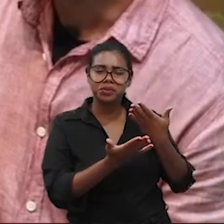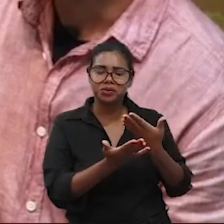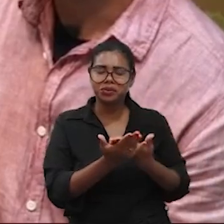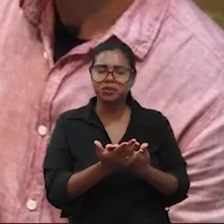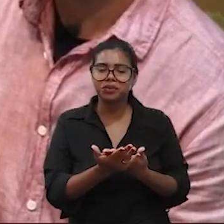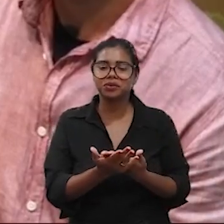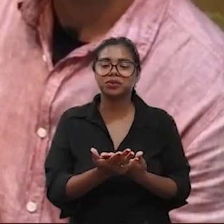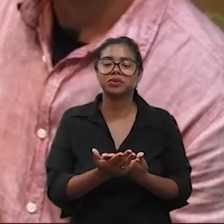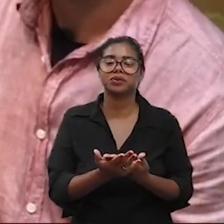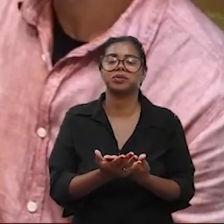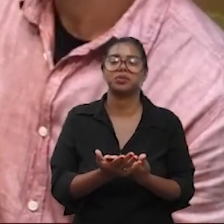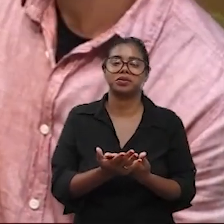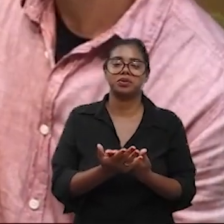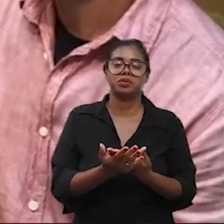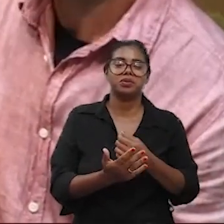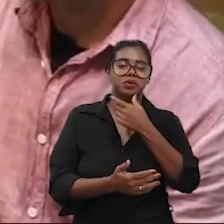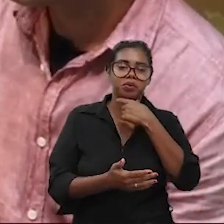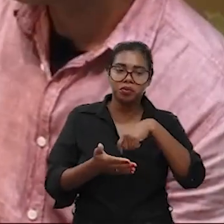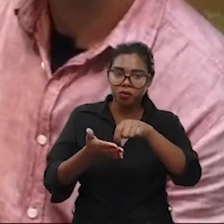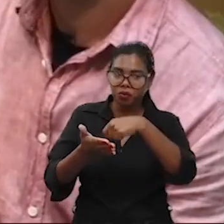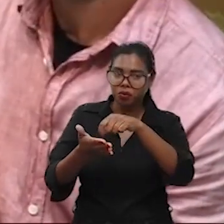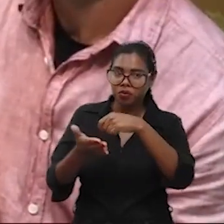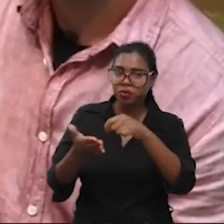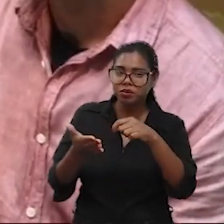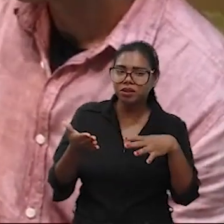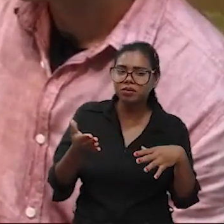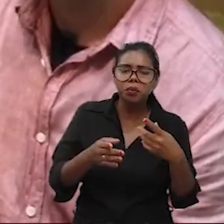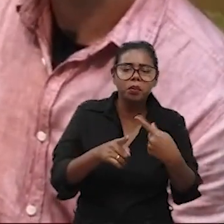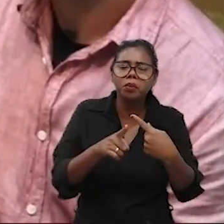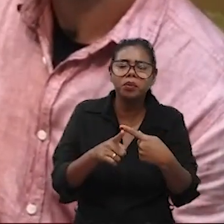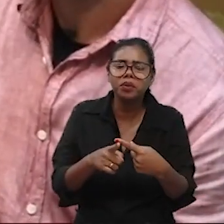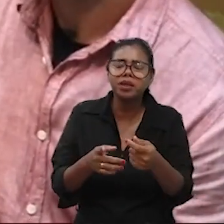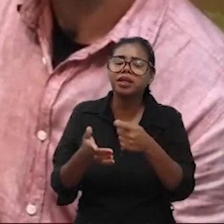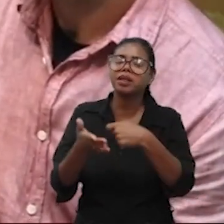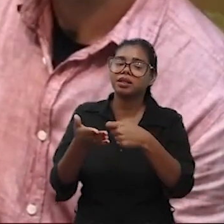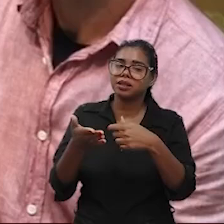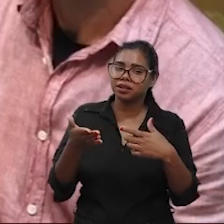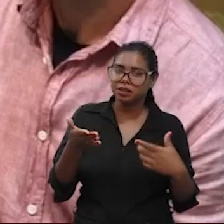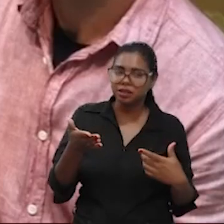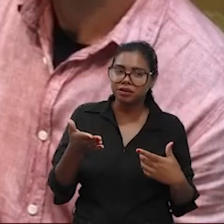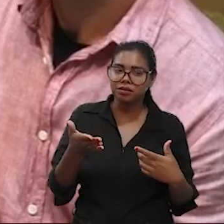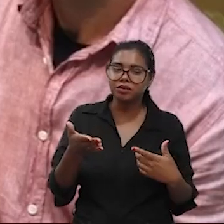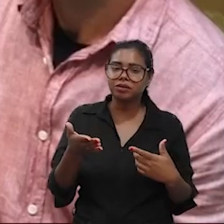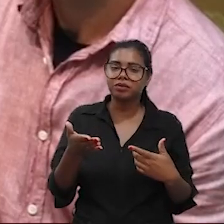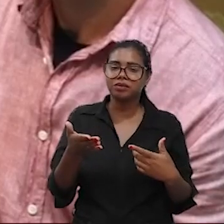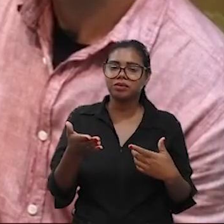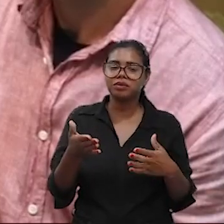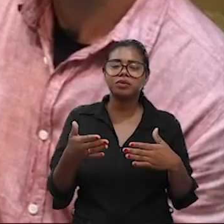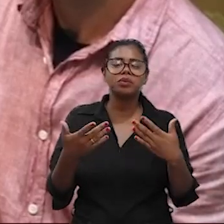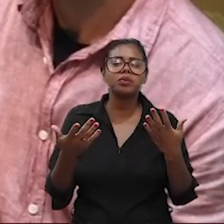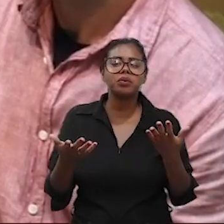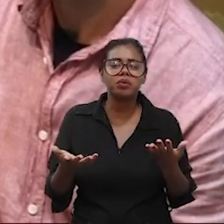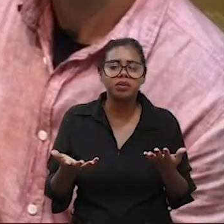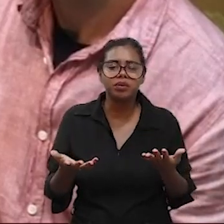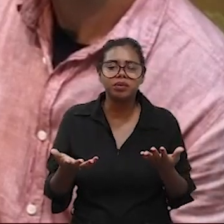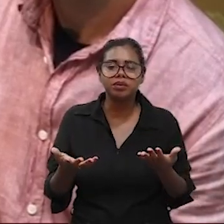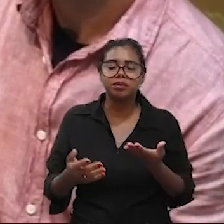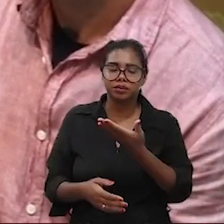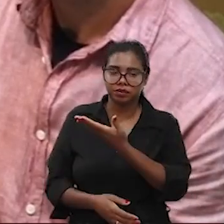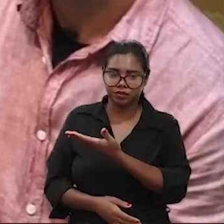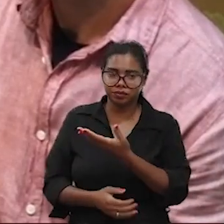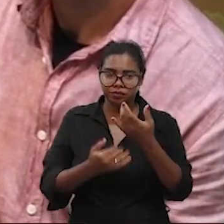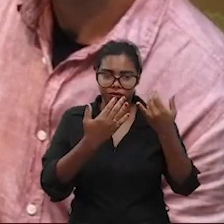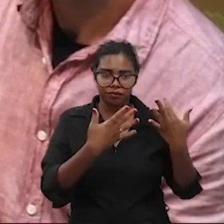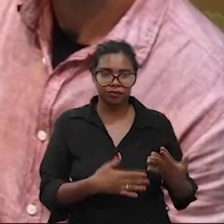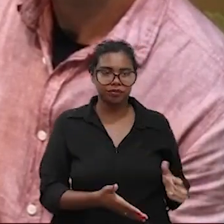o compositor fez aquela música. Por que ele fez, né, aquela música? Em que momento? Então, eu interpretei a Anunciação